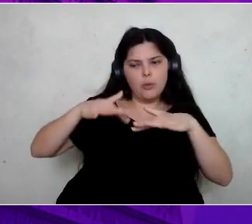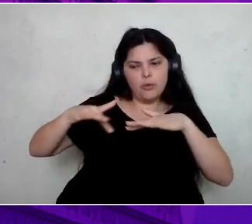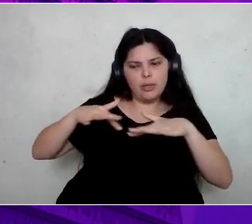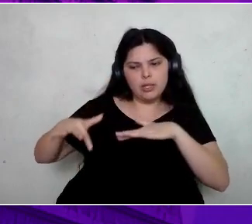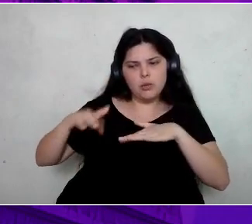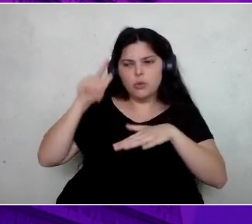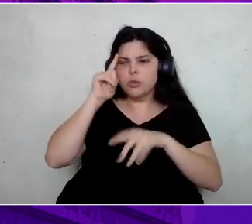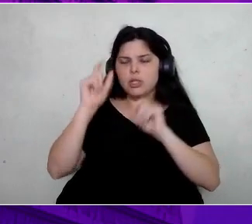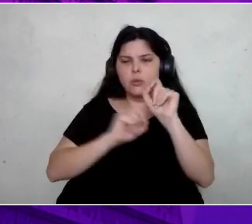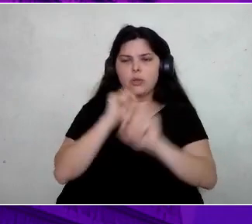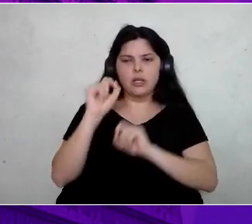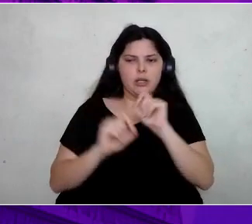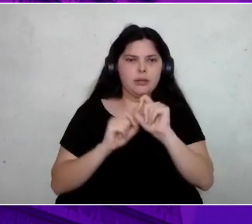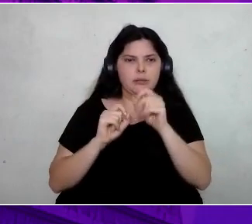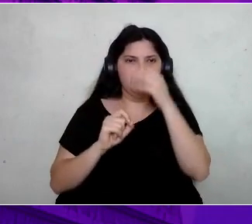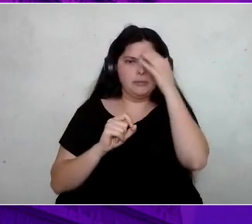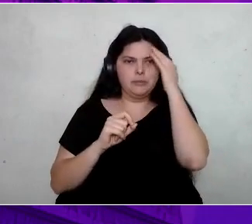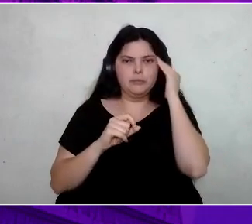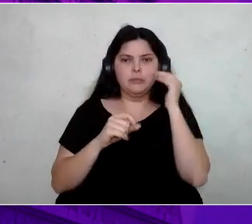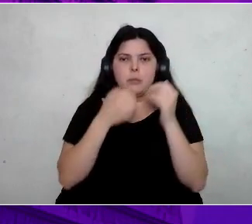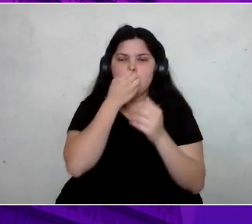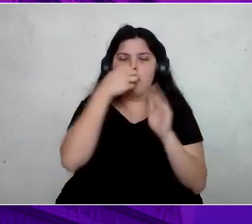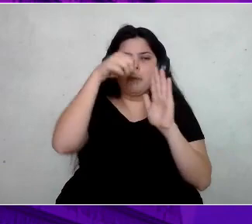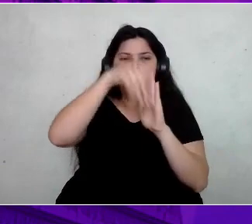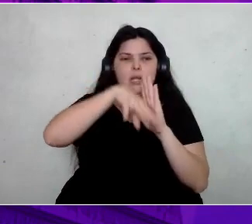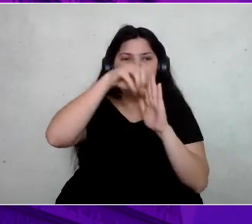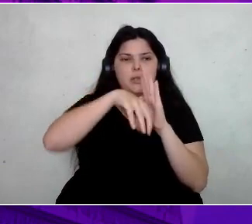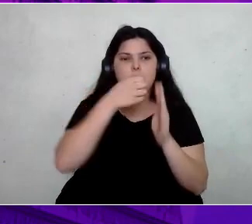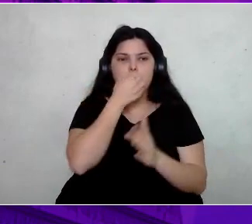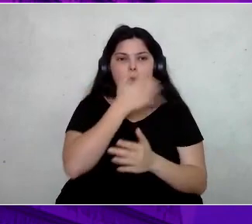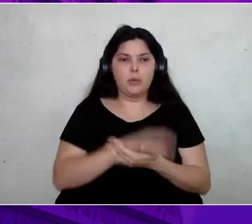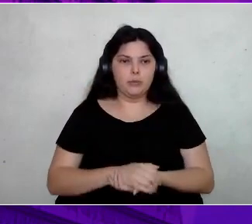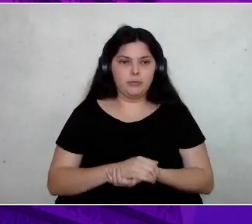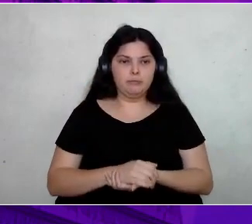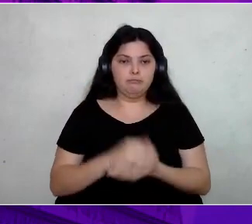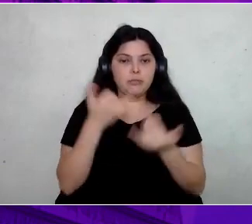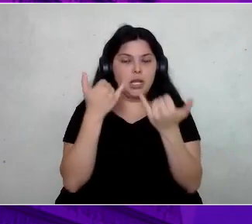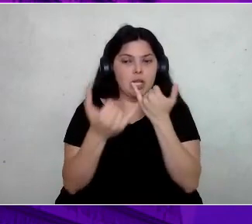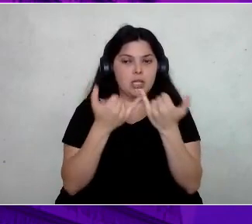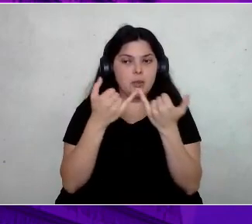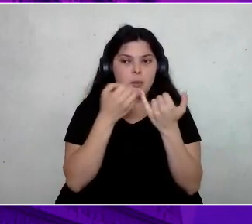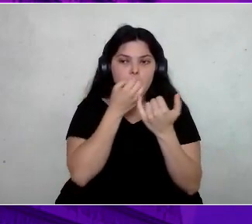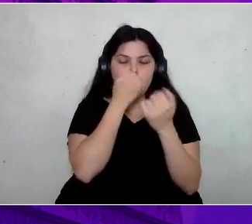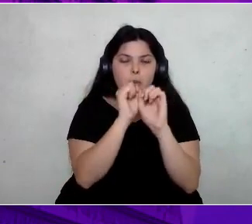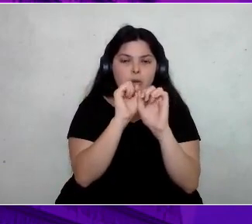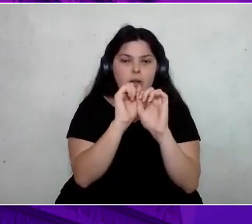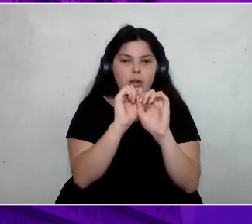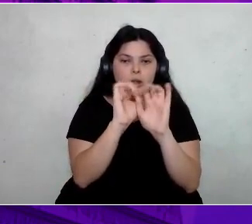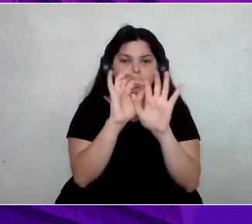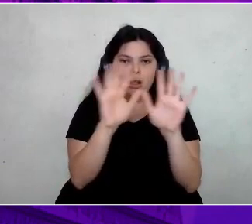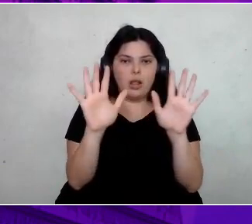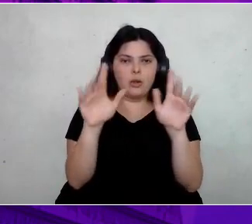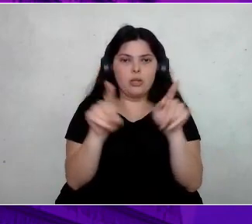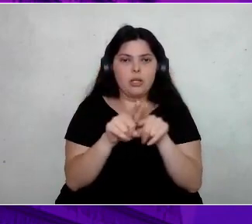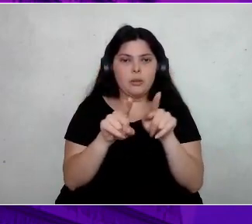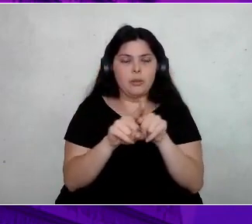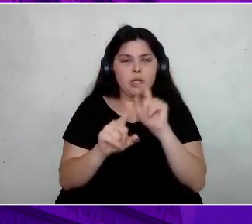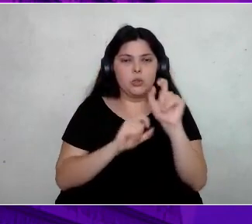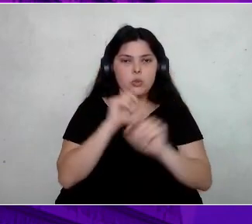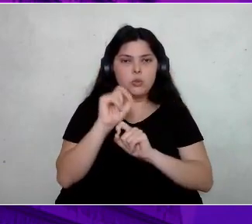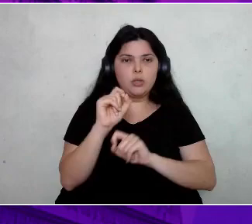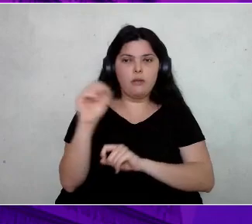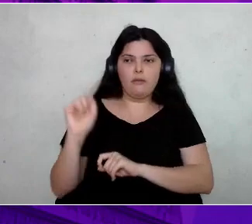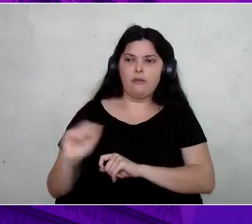possa ter o maior benefício. Isso é um exemplo claro de shift left de grande valor, na minha